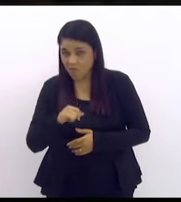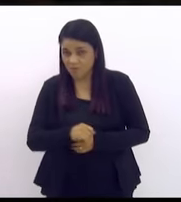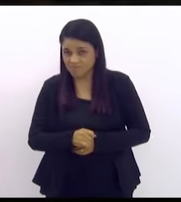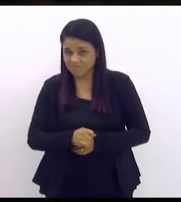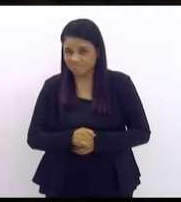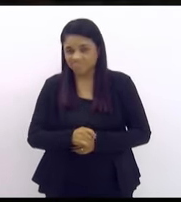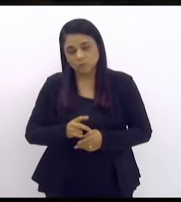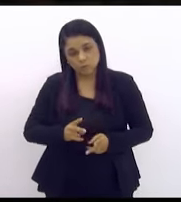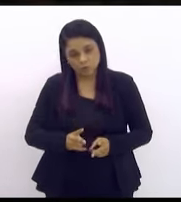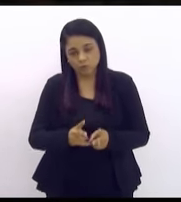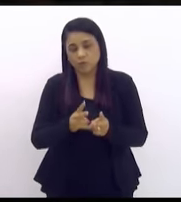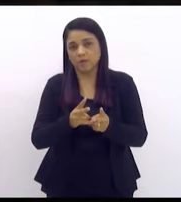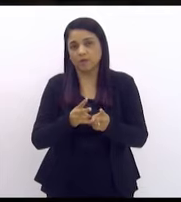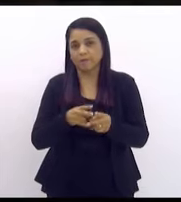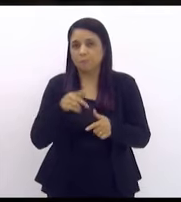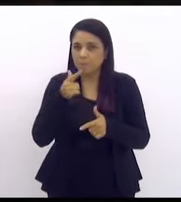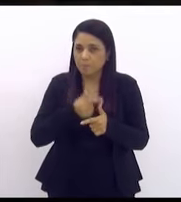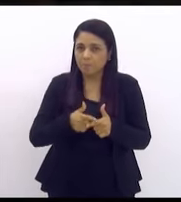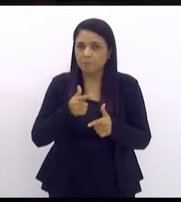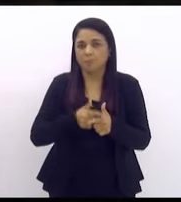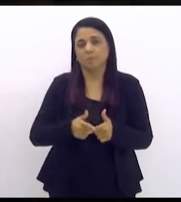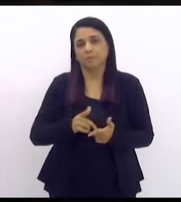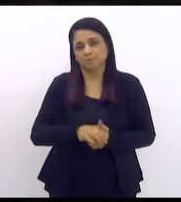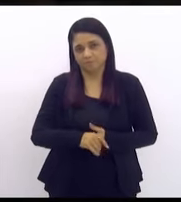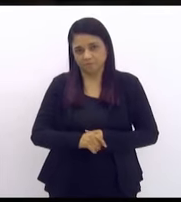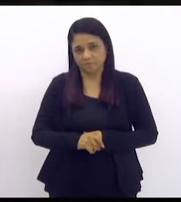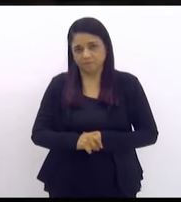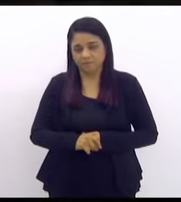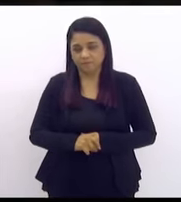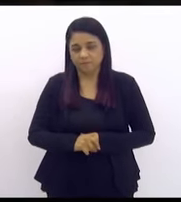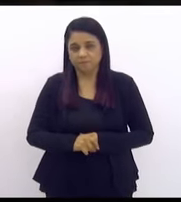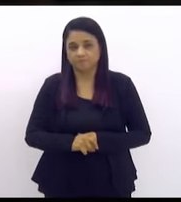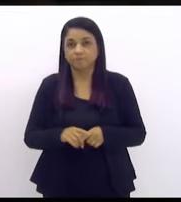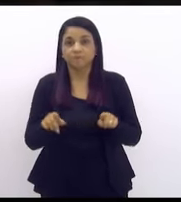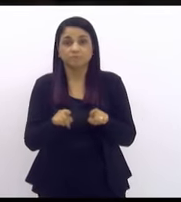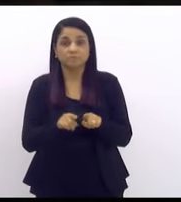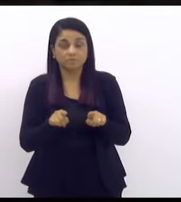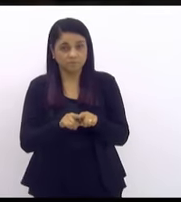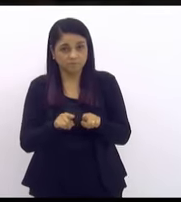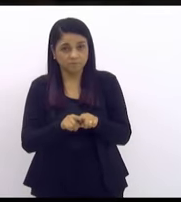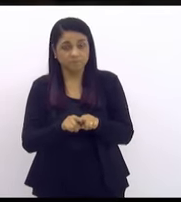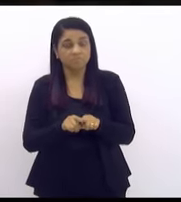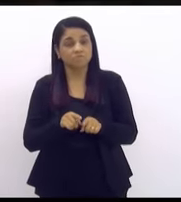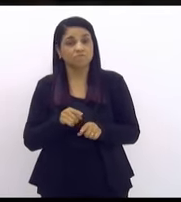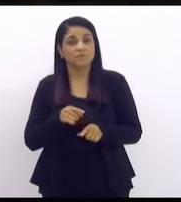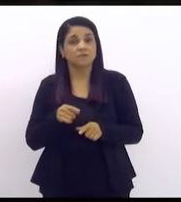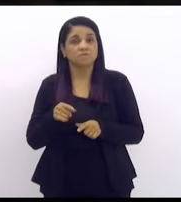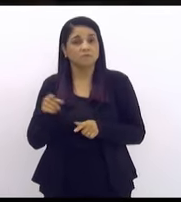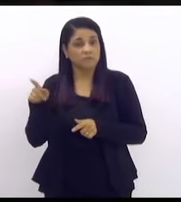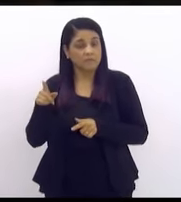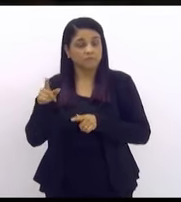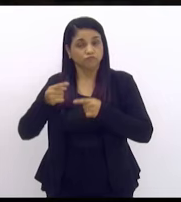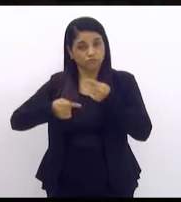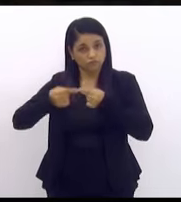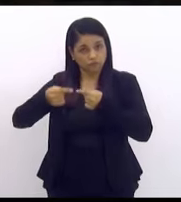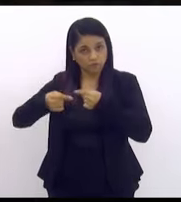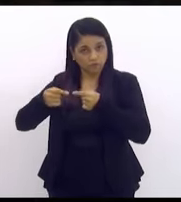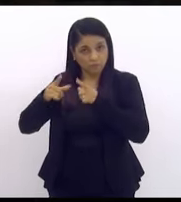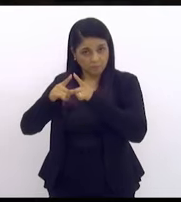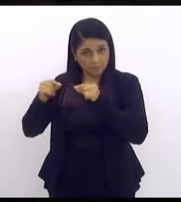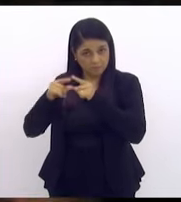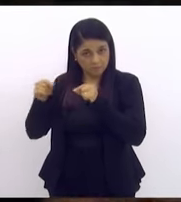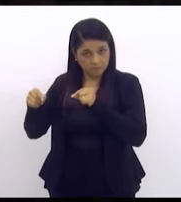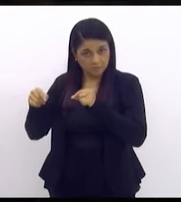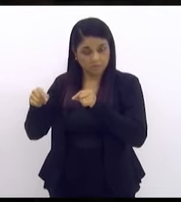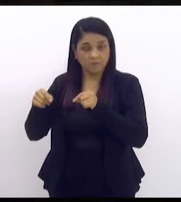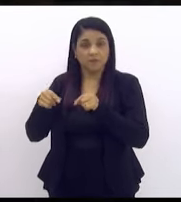enxugando o gelo, como diz o ditado popular. E também lá fomos para demandar que a Agência Nacional